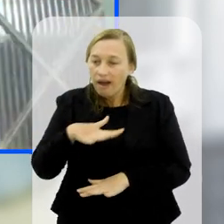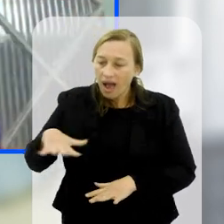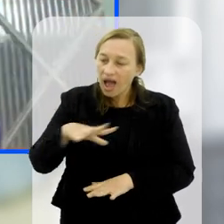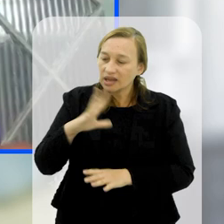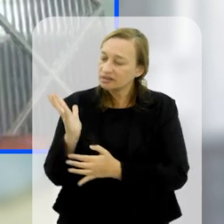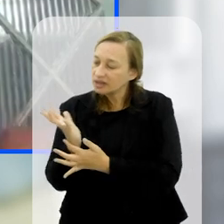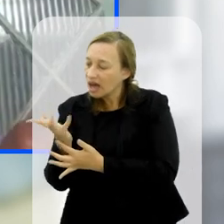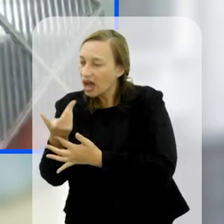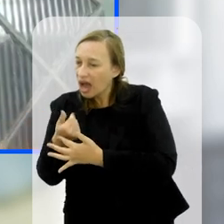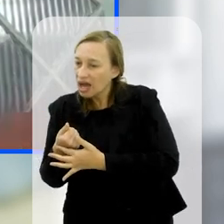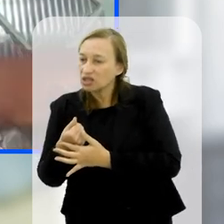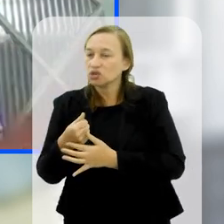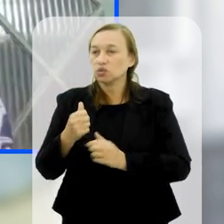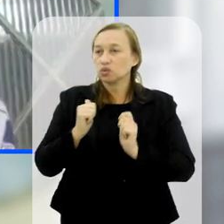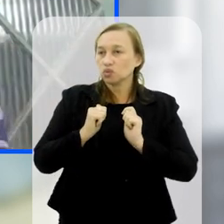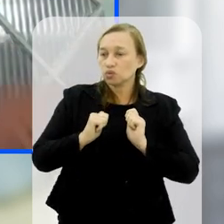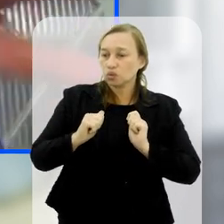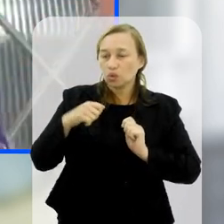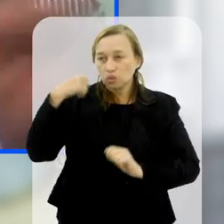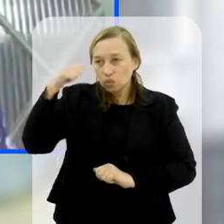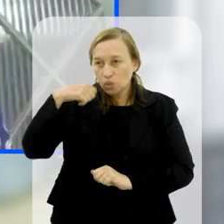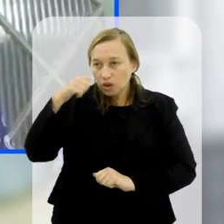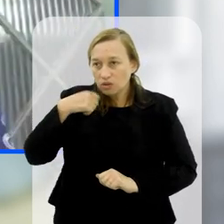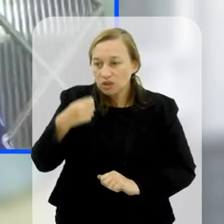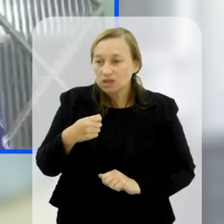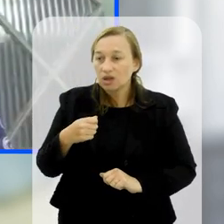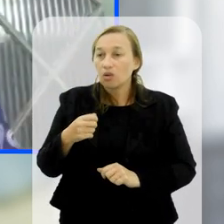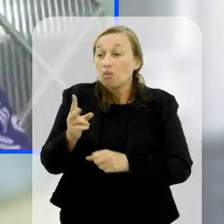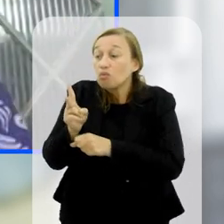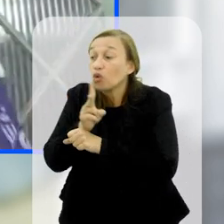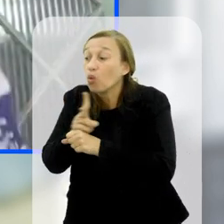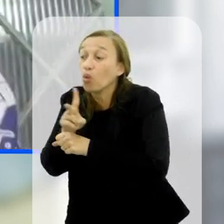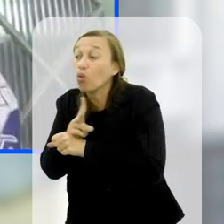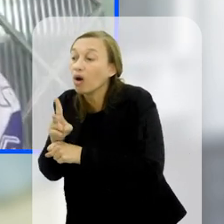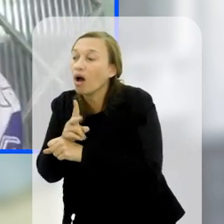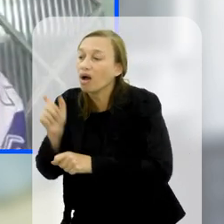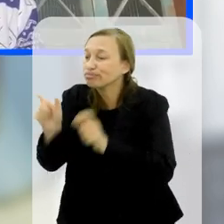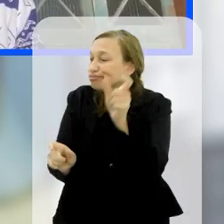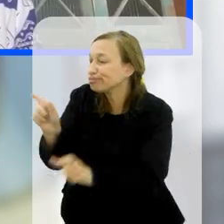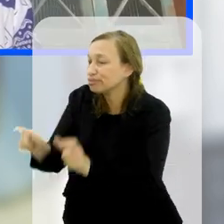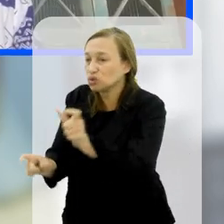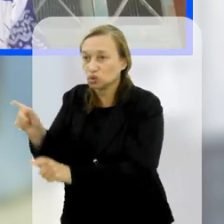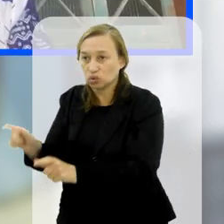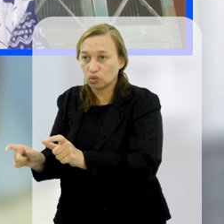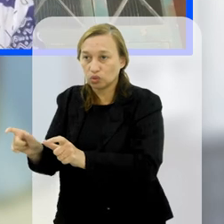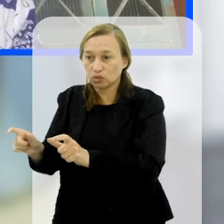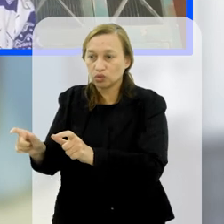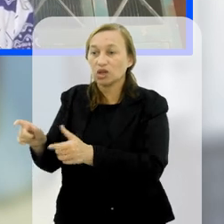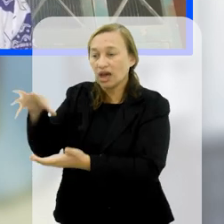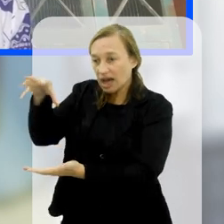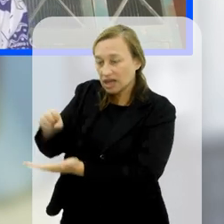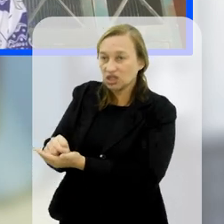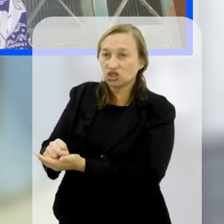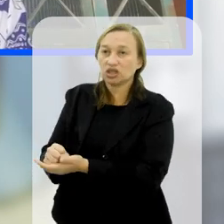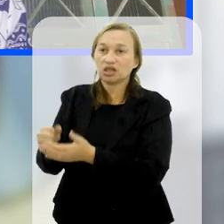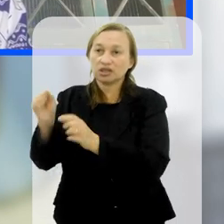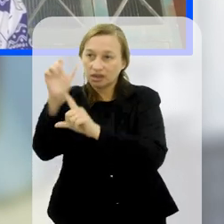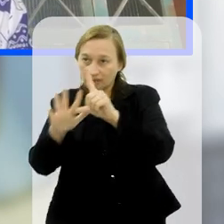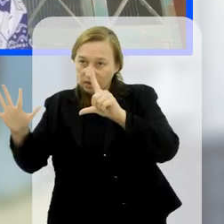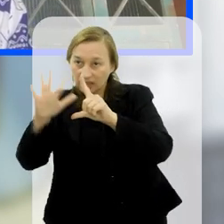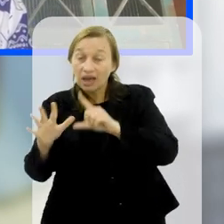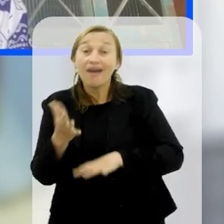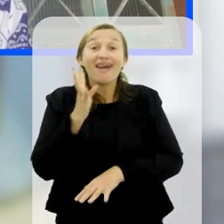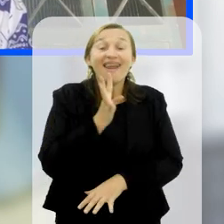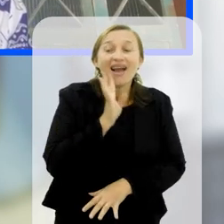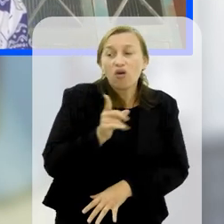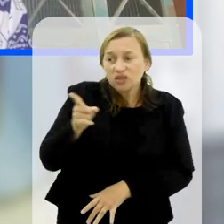que envolve atuação estão lá para buscar esses atores, que eles é que são os cadastrados, né? E é muito